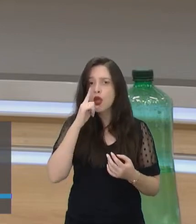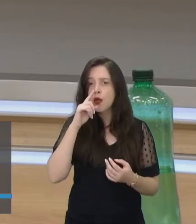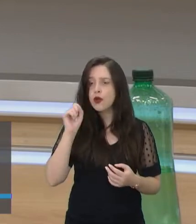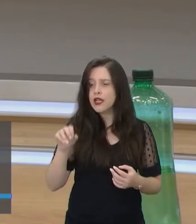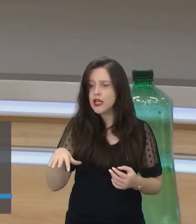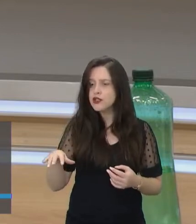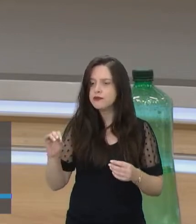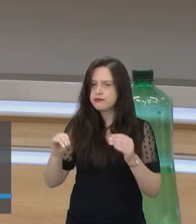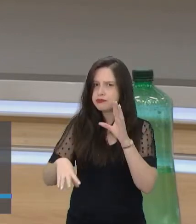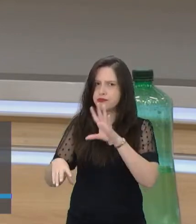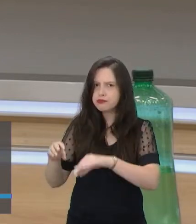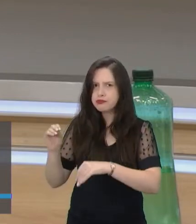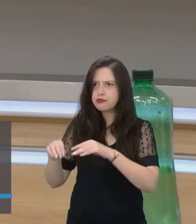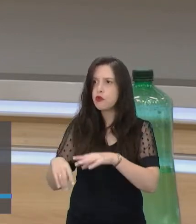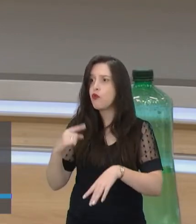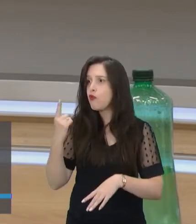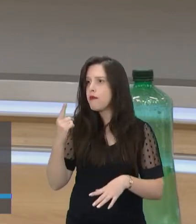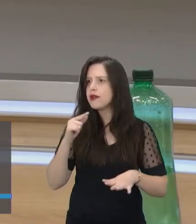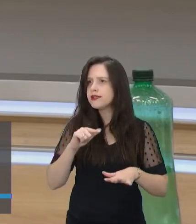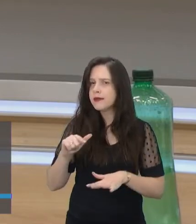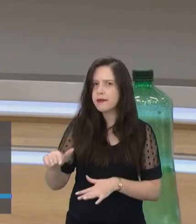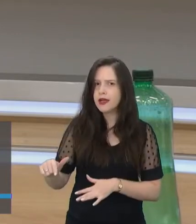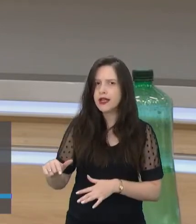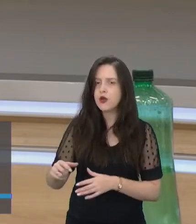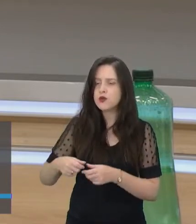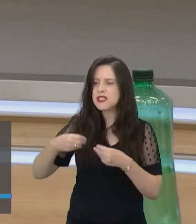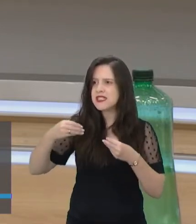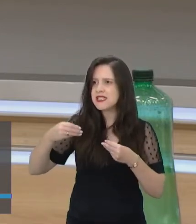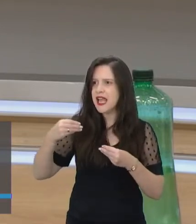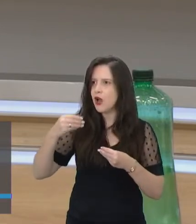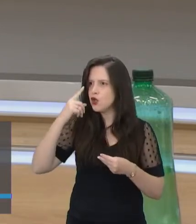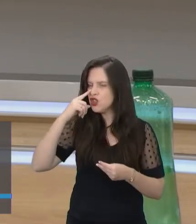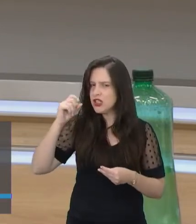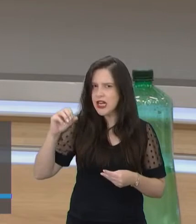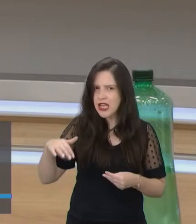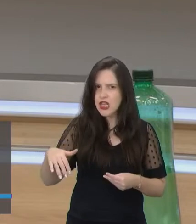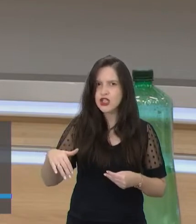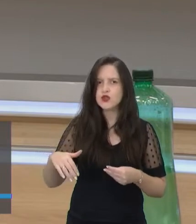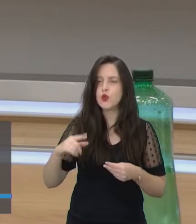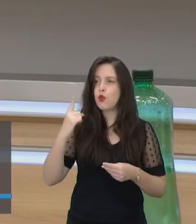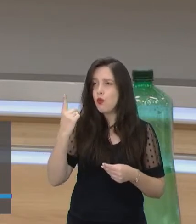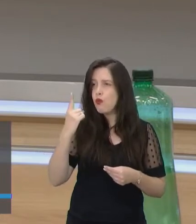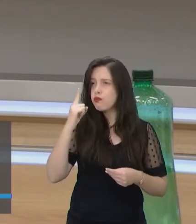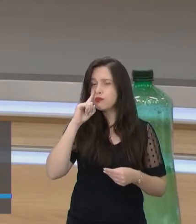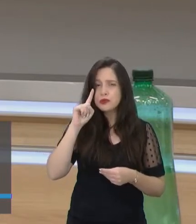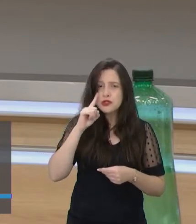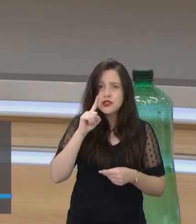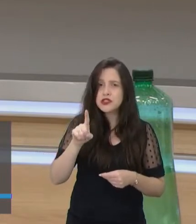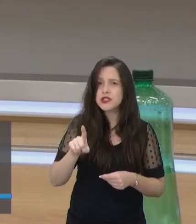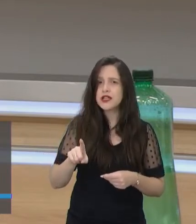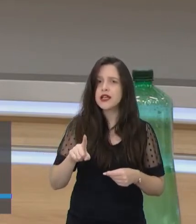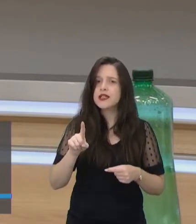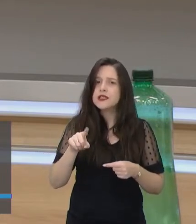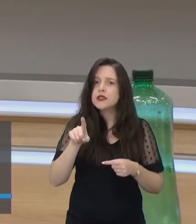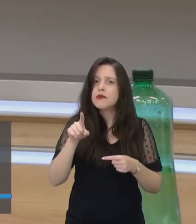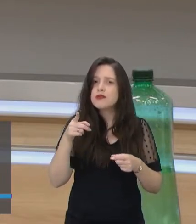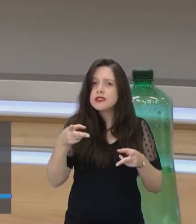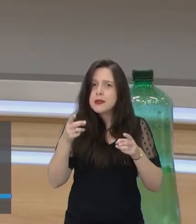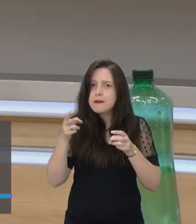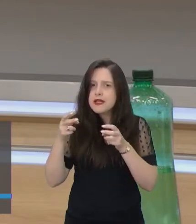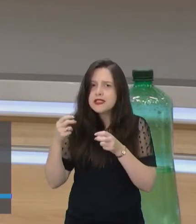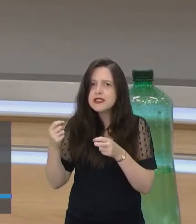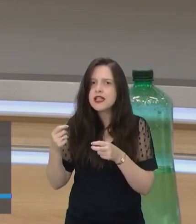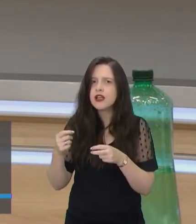acaba gerando numa semana, um saco de lixo de 20 litros, ou por dia, o que você conseguir, para você ver também se